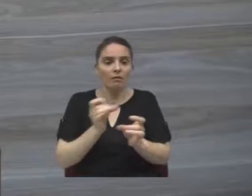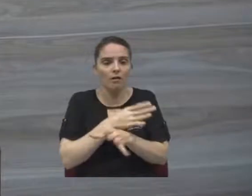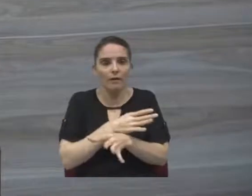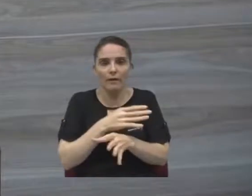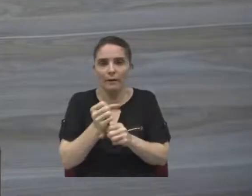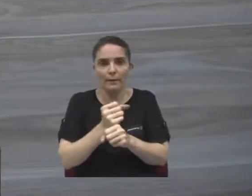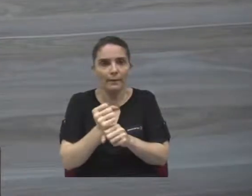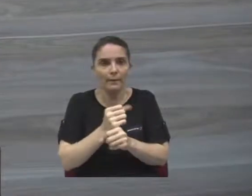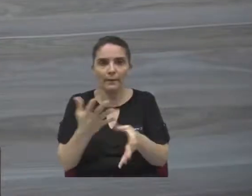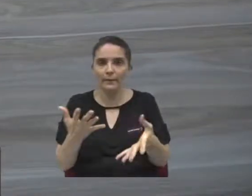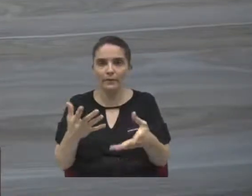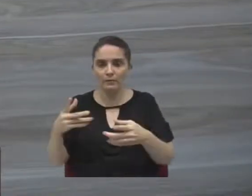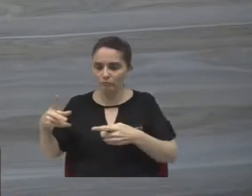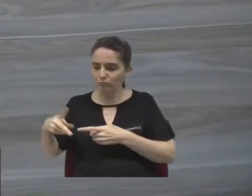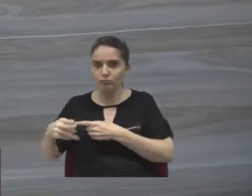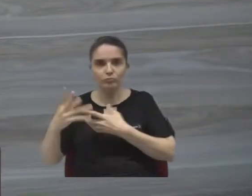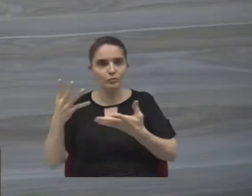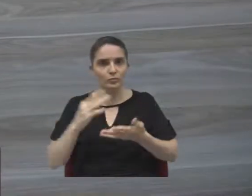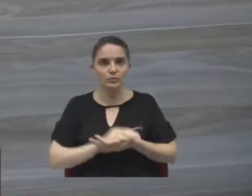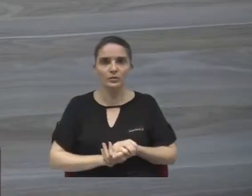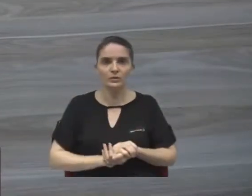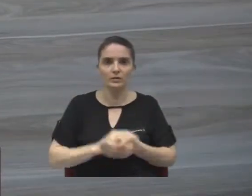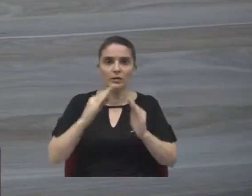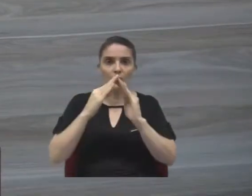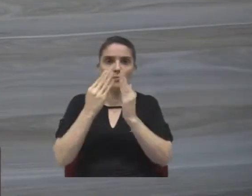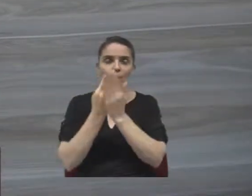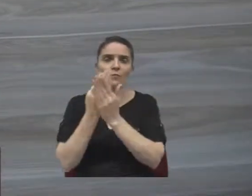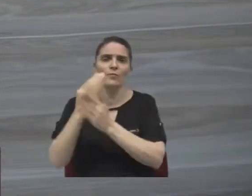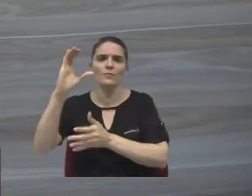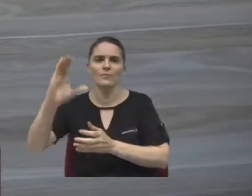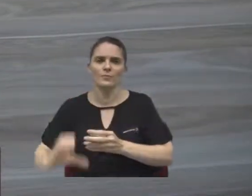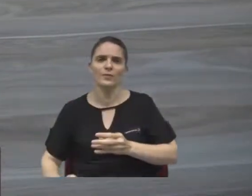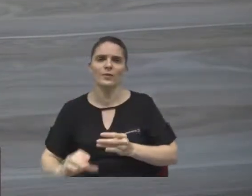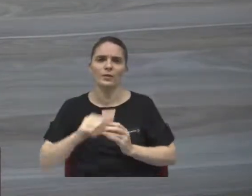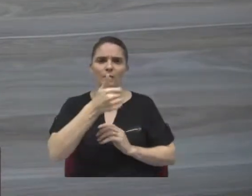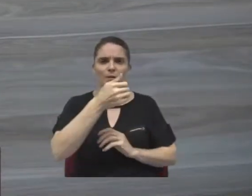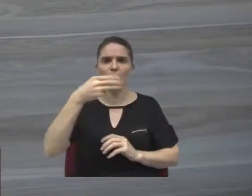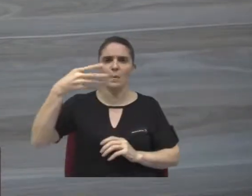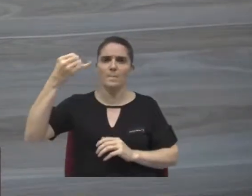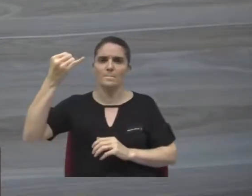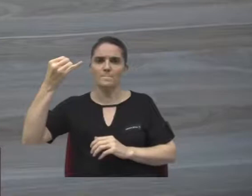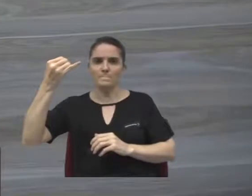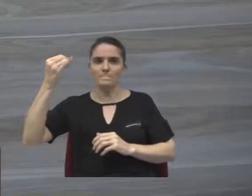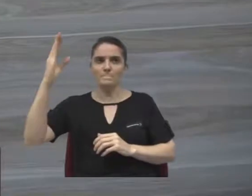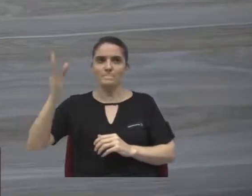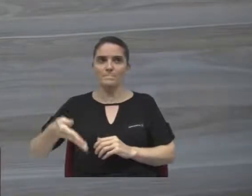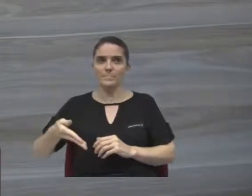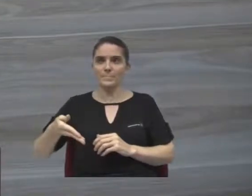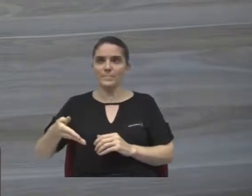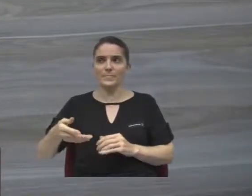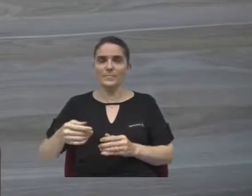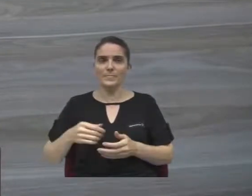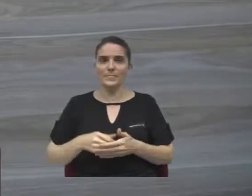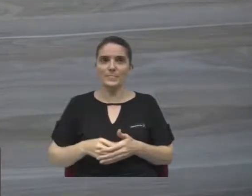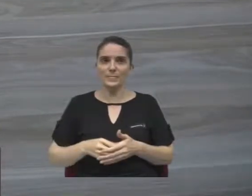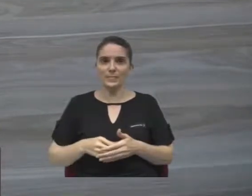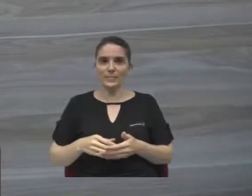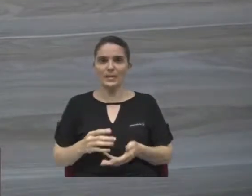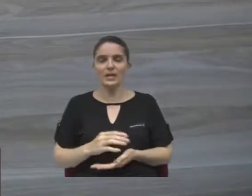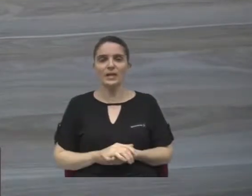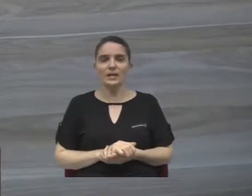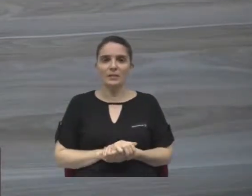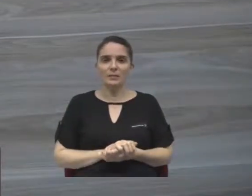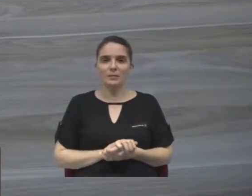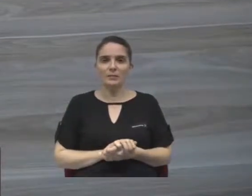Deus, uma creche que custou mais de 1,5 milhão população e agora gastou quase 400 mil reais